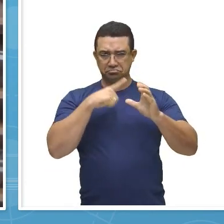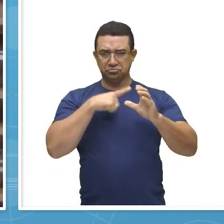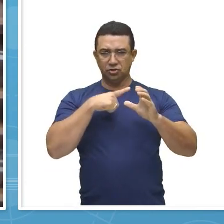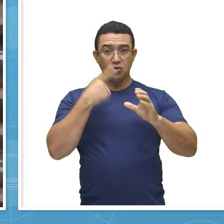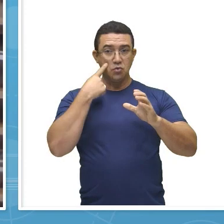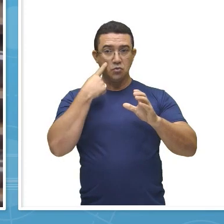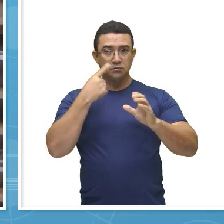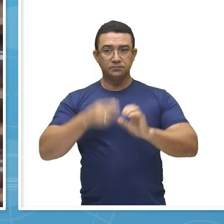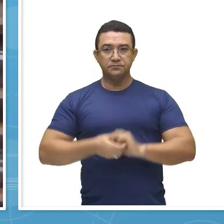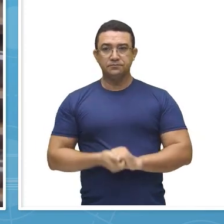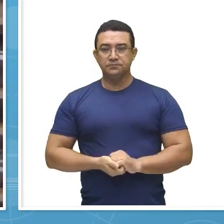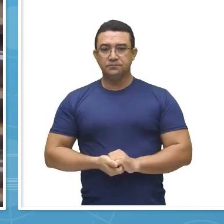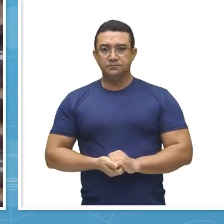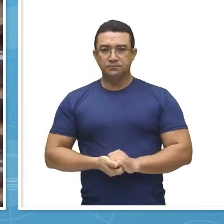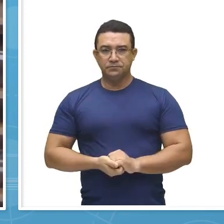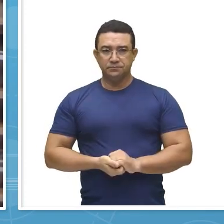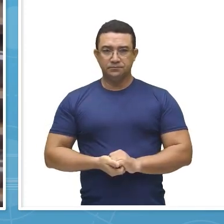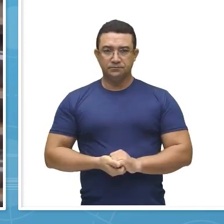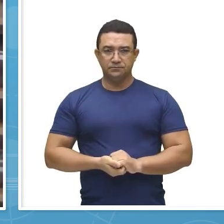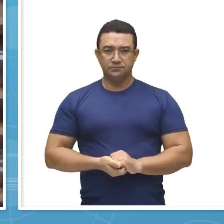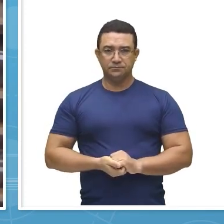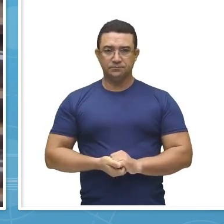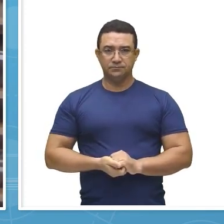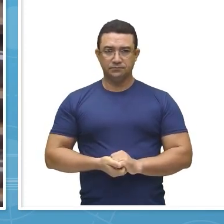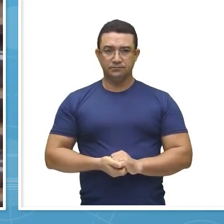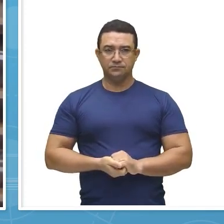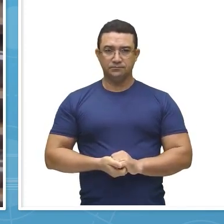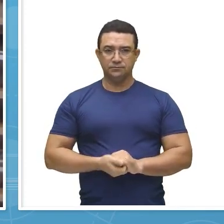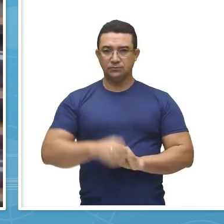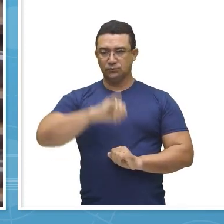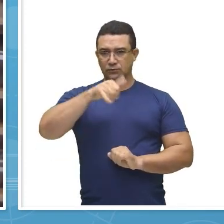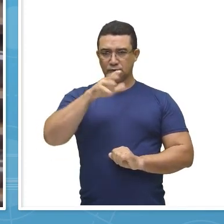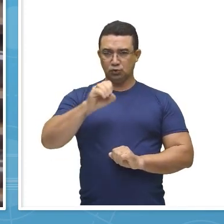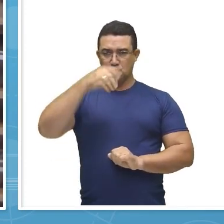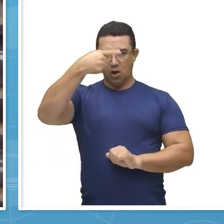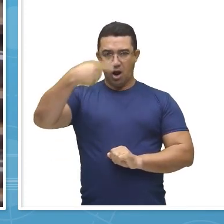temos aí? Olha aí, letra B,